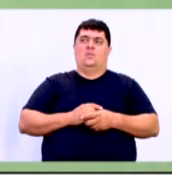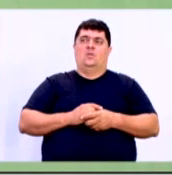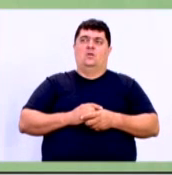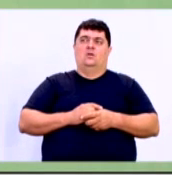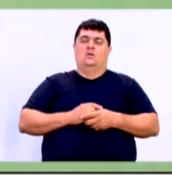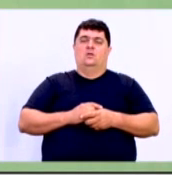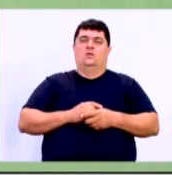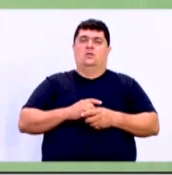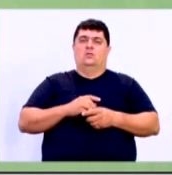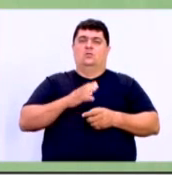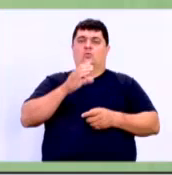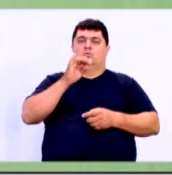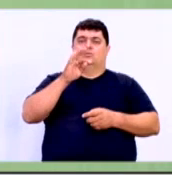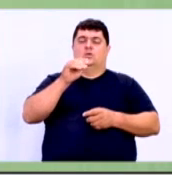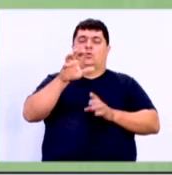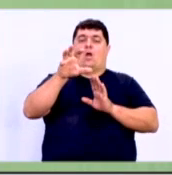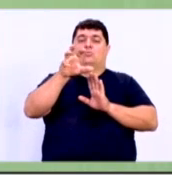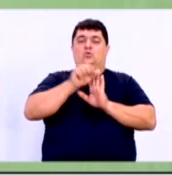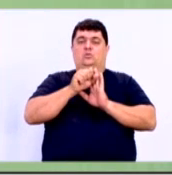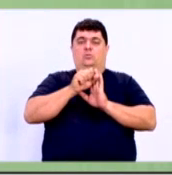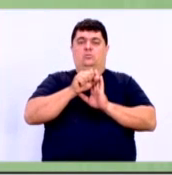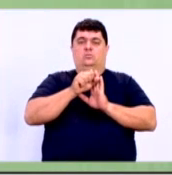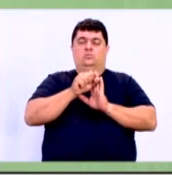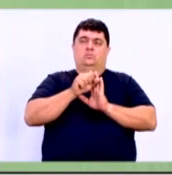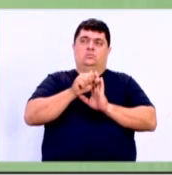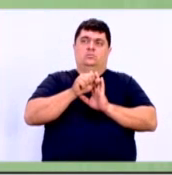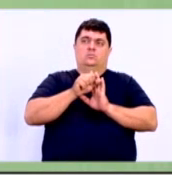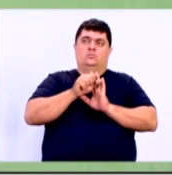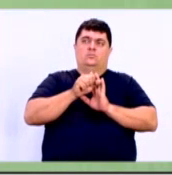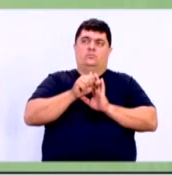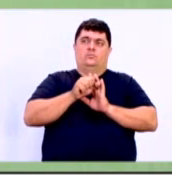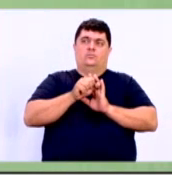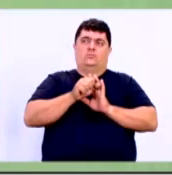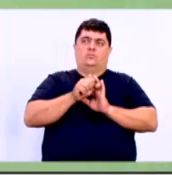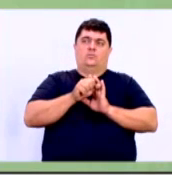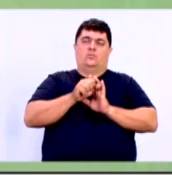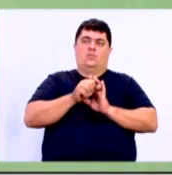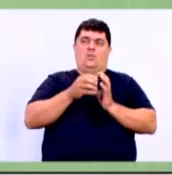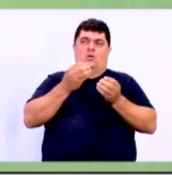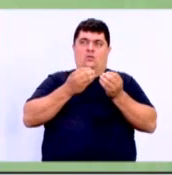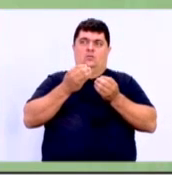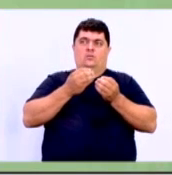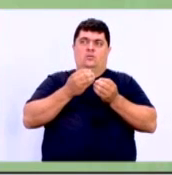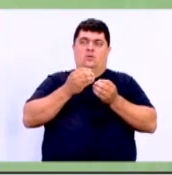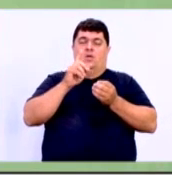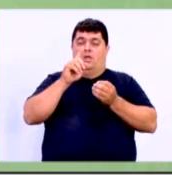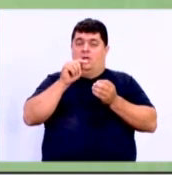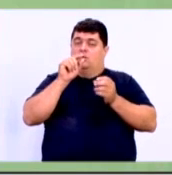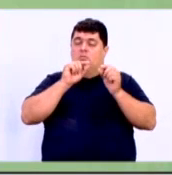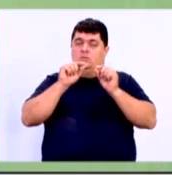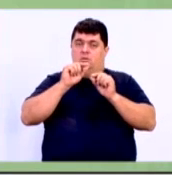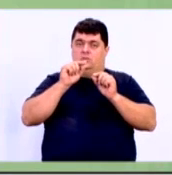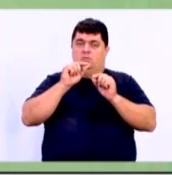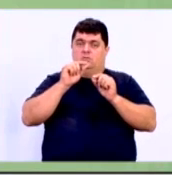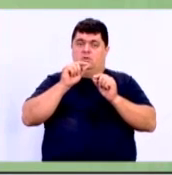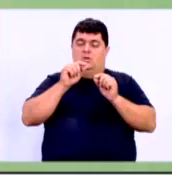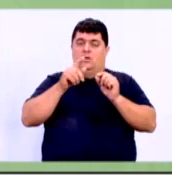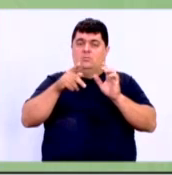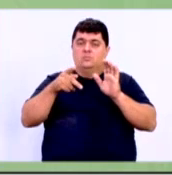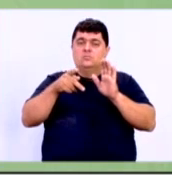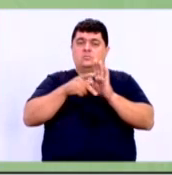por absorção. Primeiramente, vamos falar um pouquinho sobre esse método. Esse método consiste